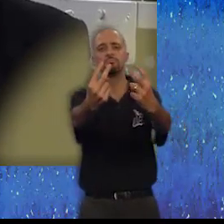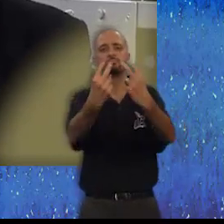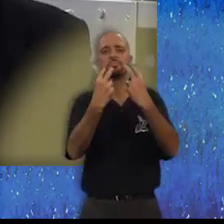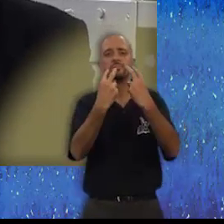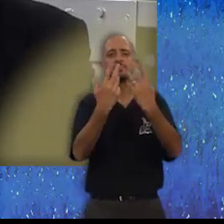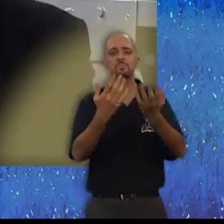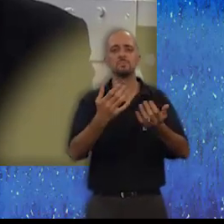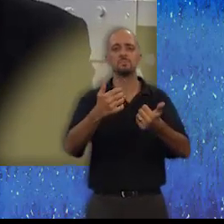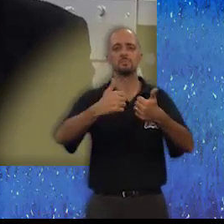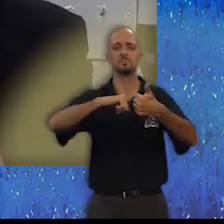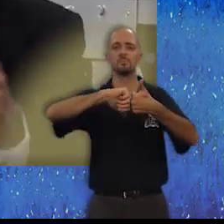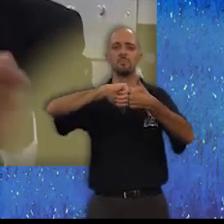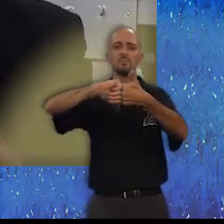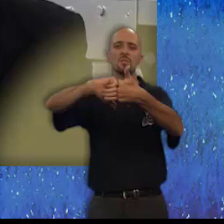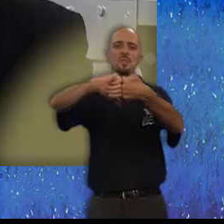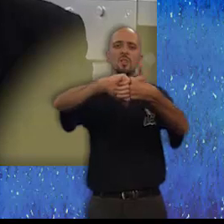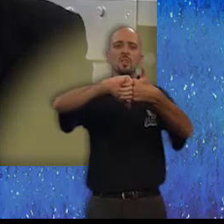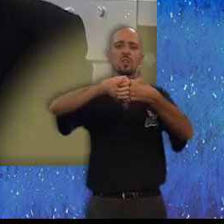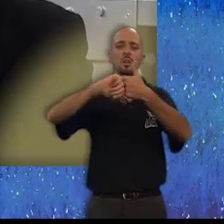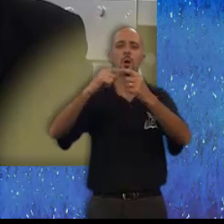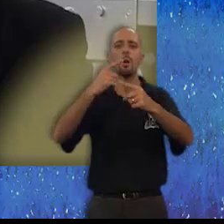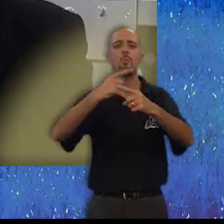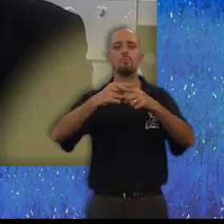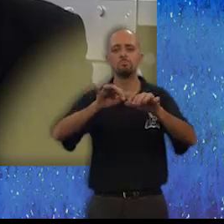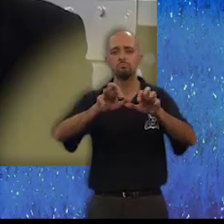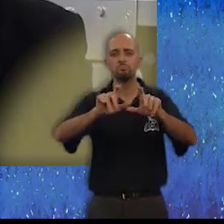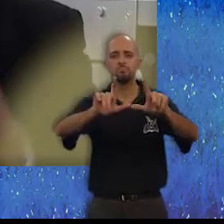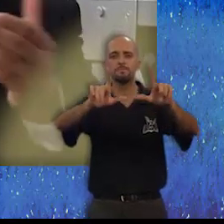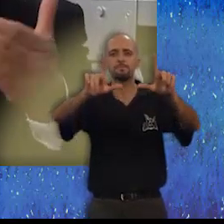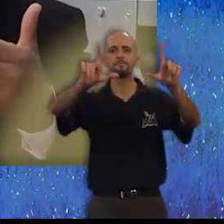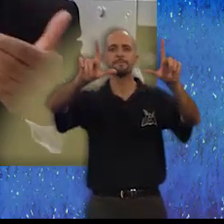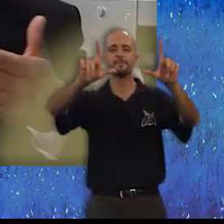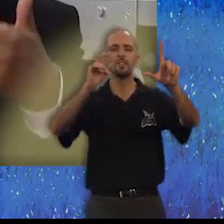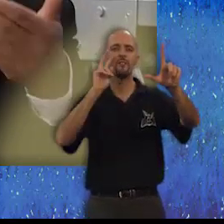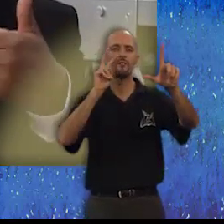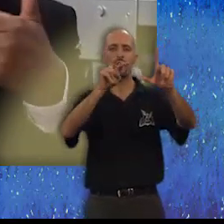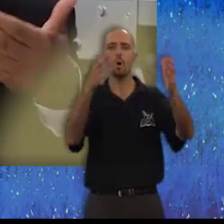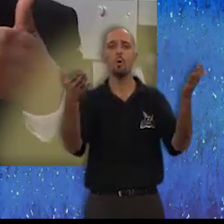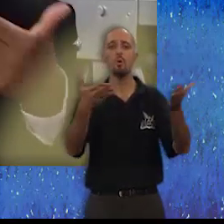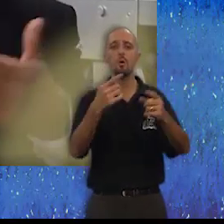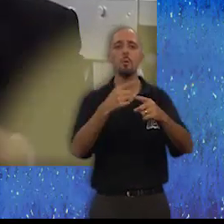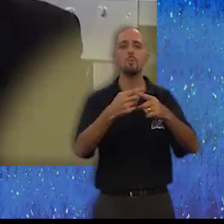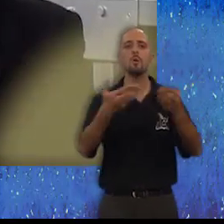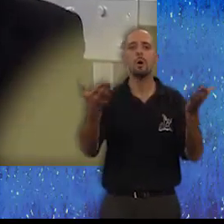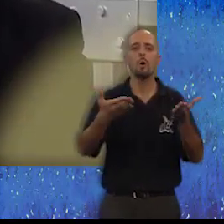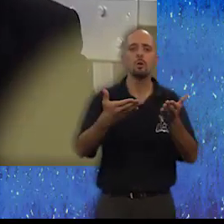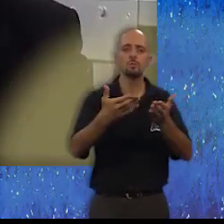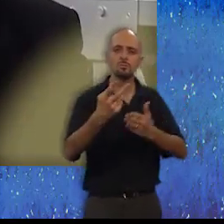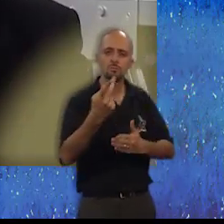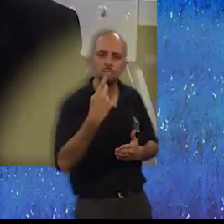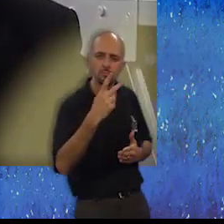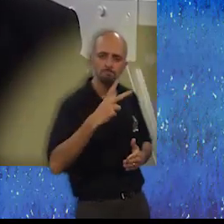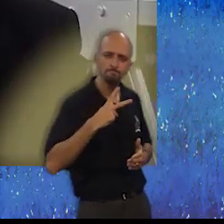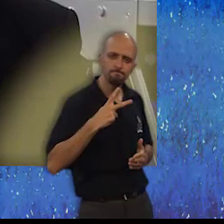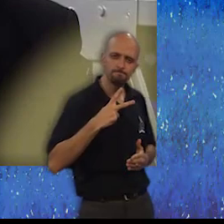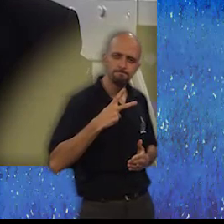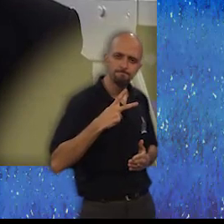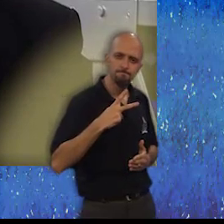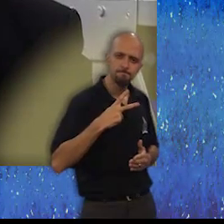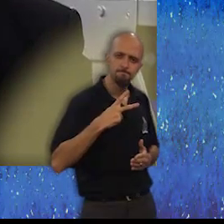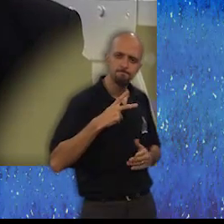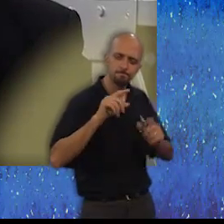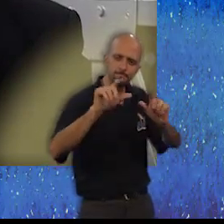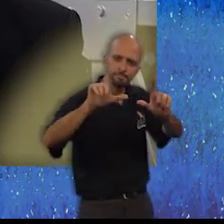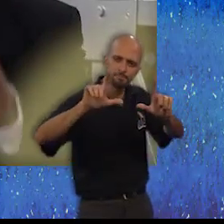assistindo o Arena? Por que ligou a televisão hoje? Por que está aqui comigo nessa conversa franca e aberta?